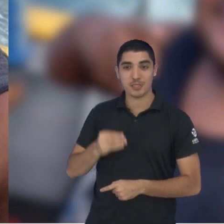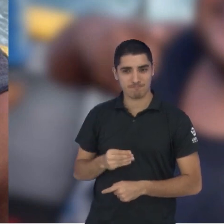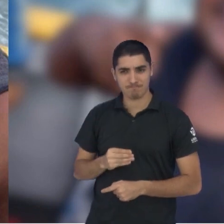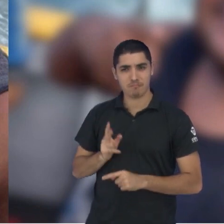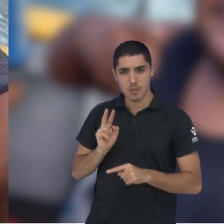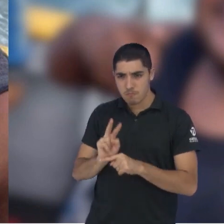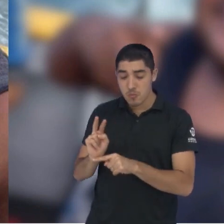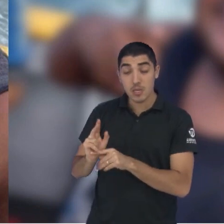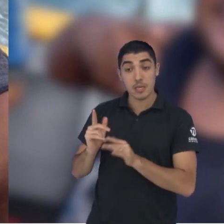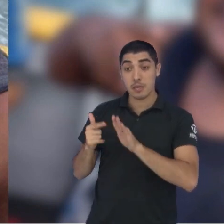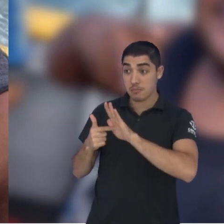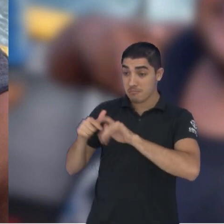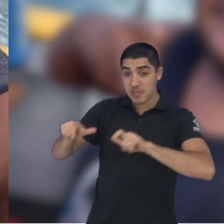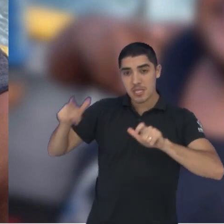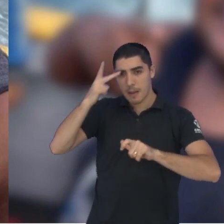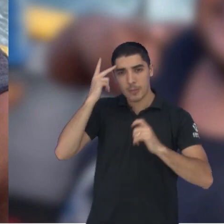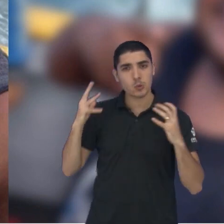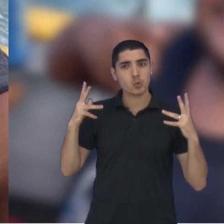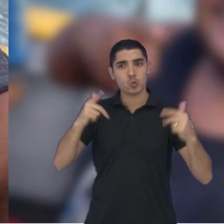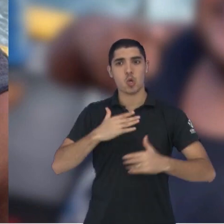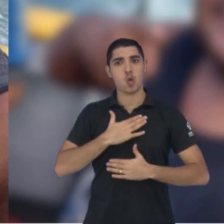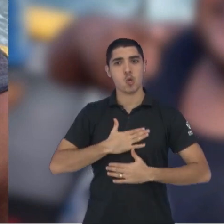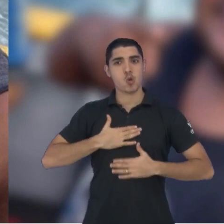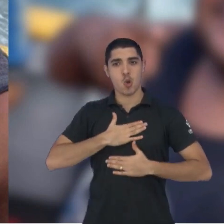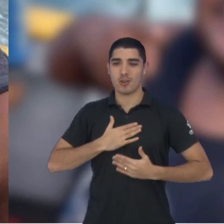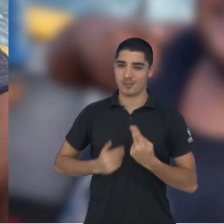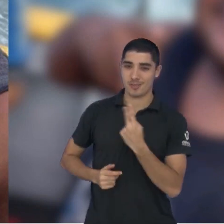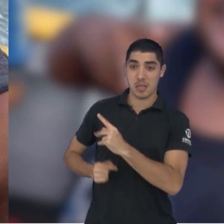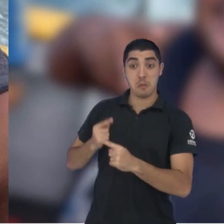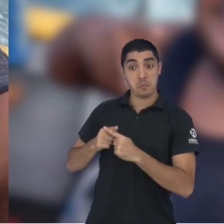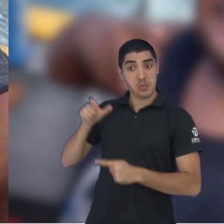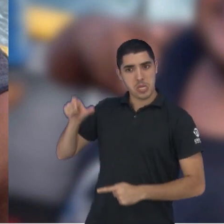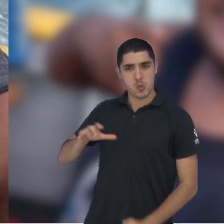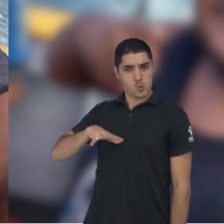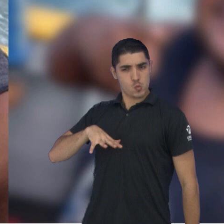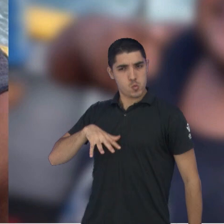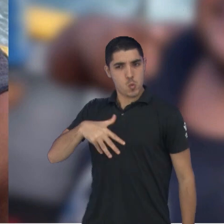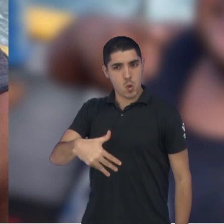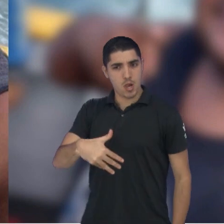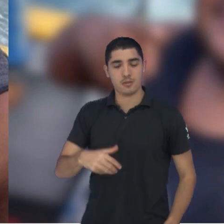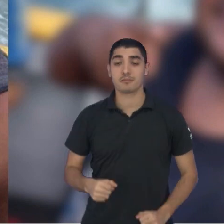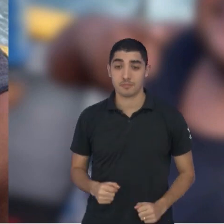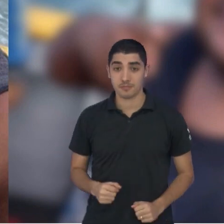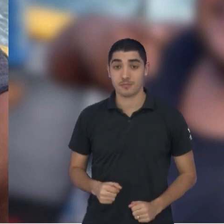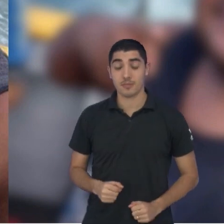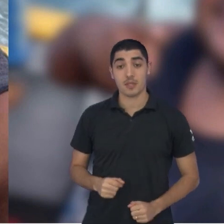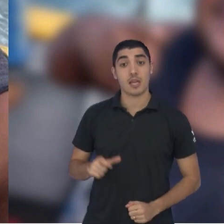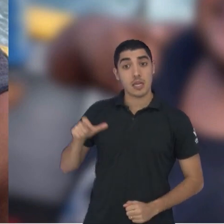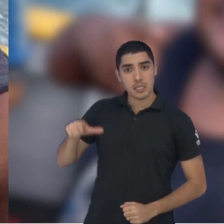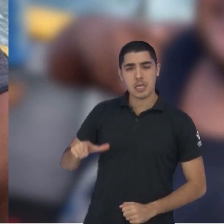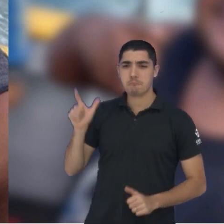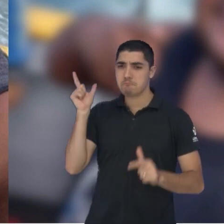impressão positiva por onde passava, por sua coragem. Carreiras e